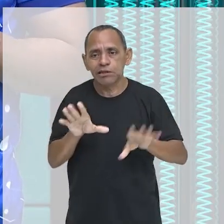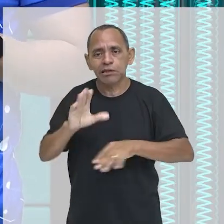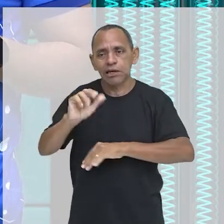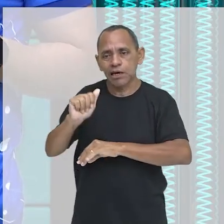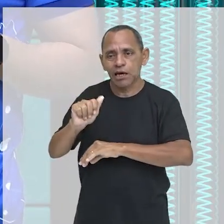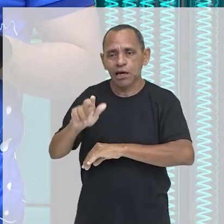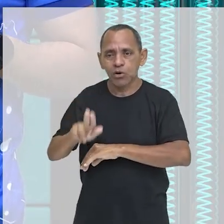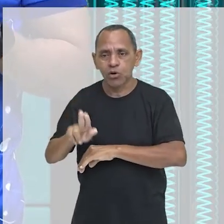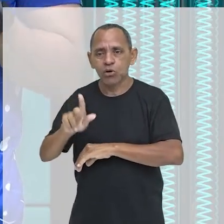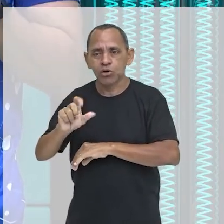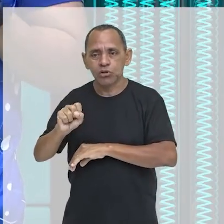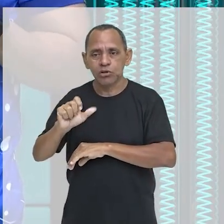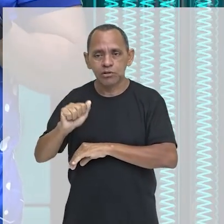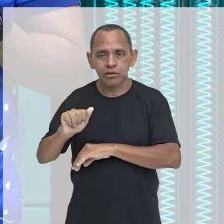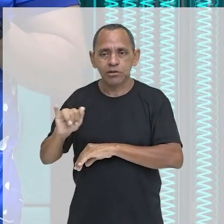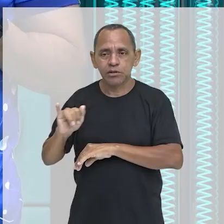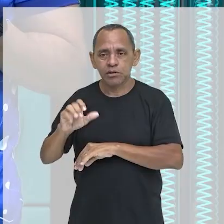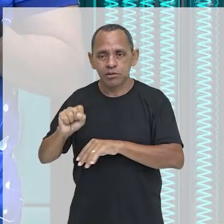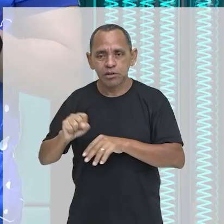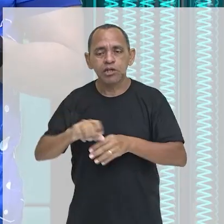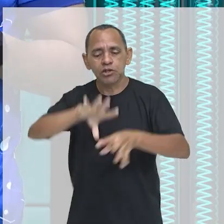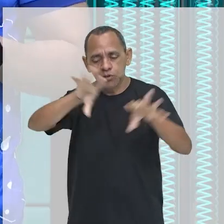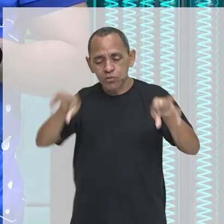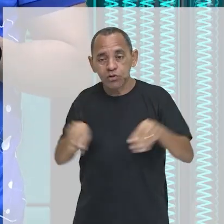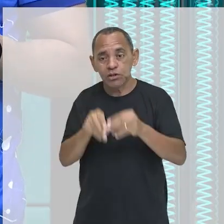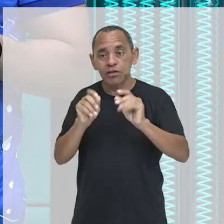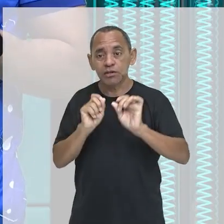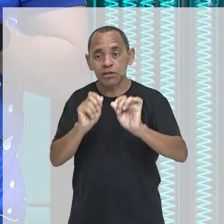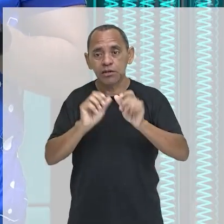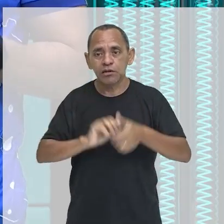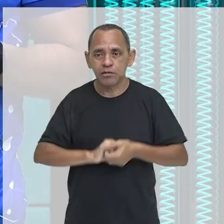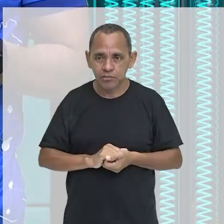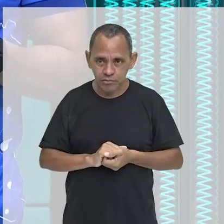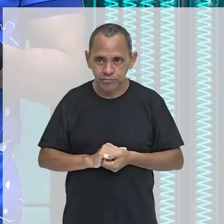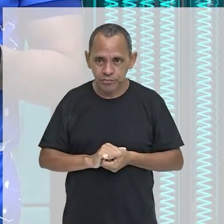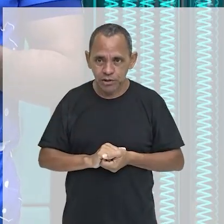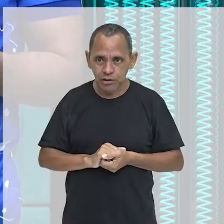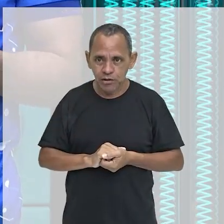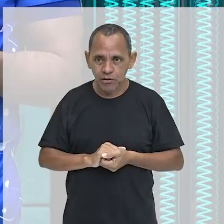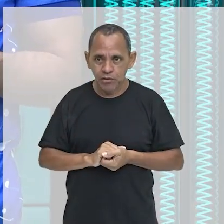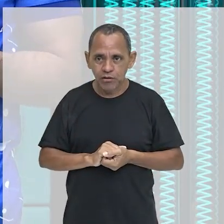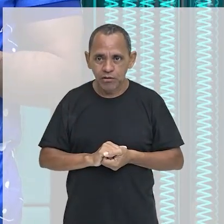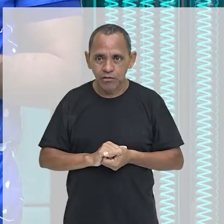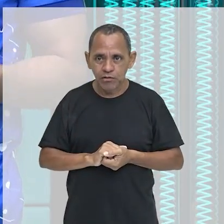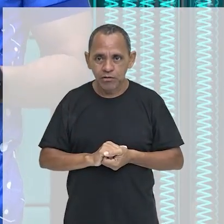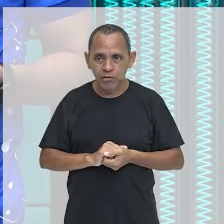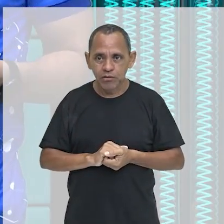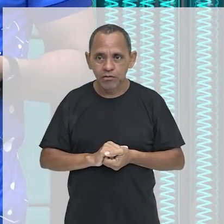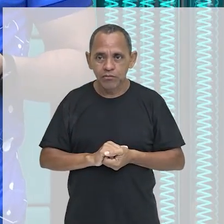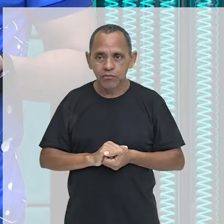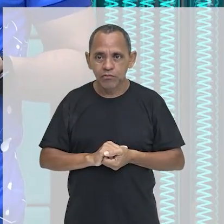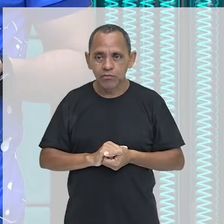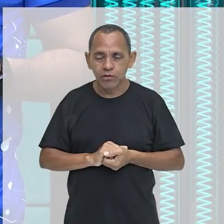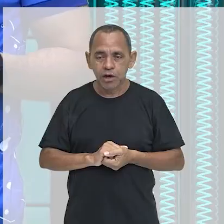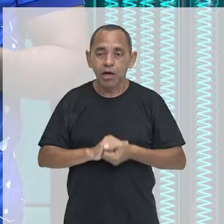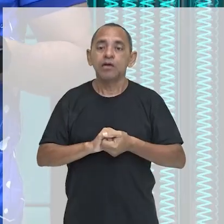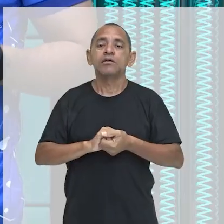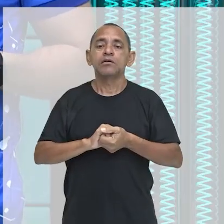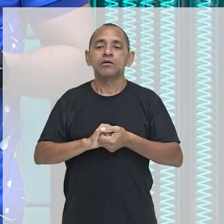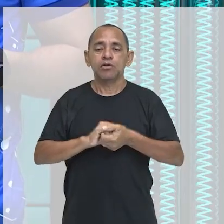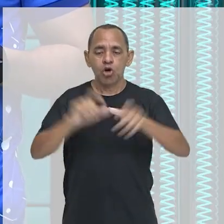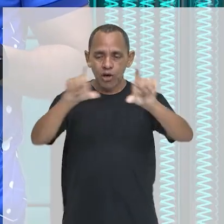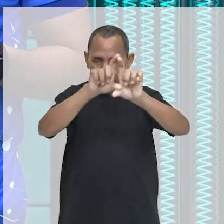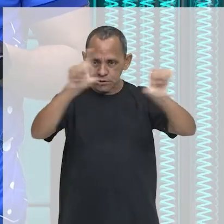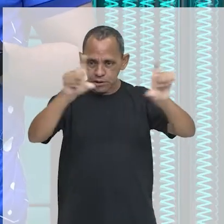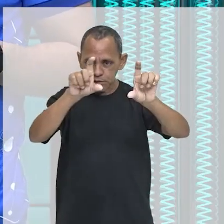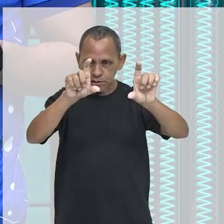preposição, conjunção, que vai conectar essas duas orações e aí ela vai carregar, né, a carga semântica dependendo